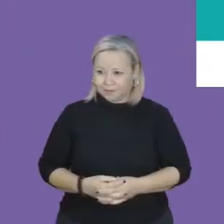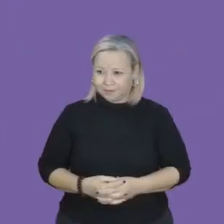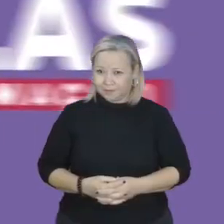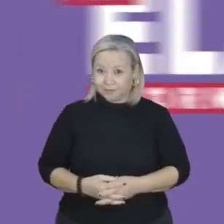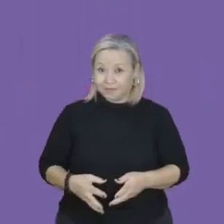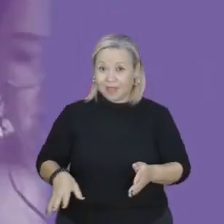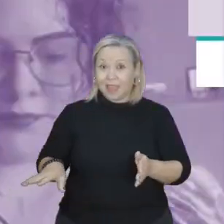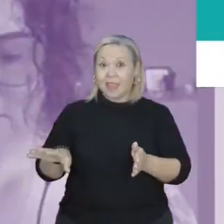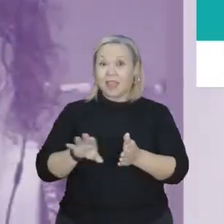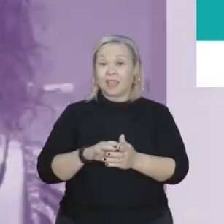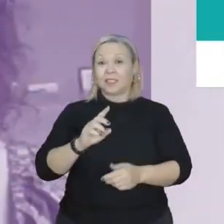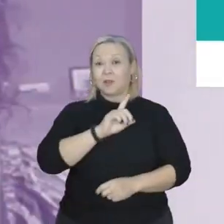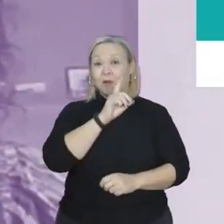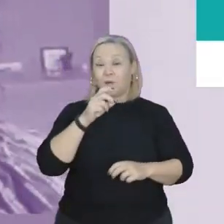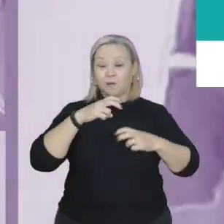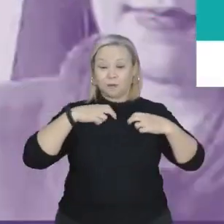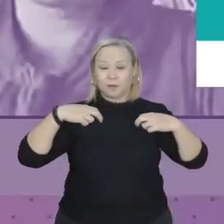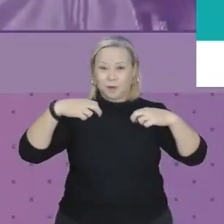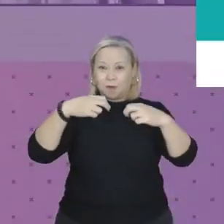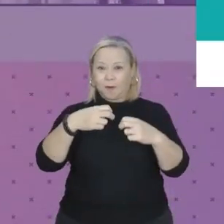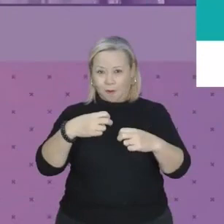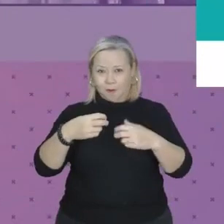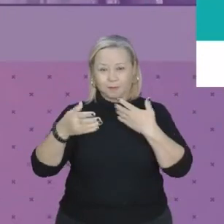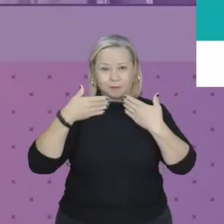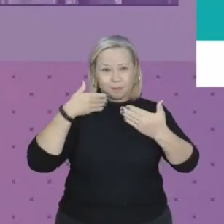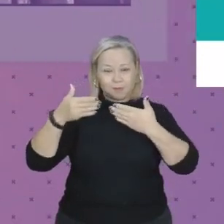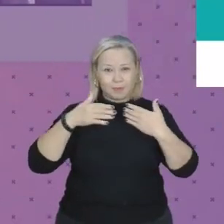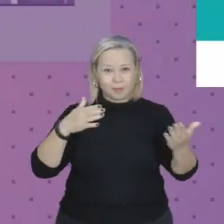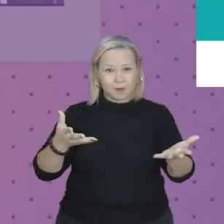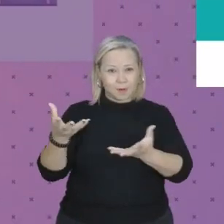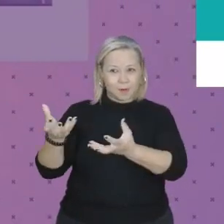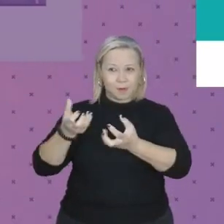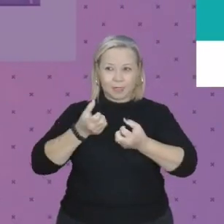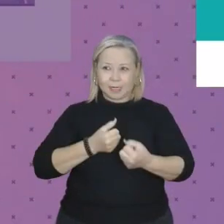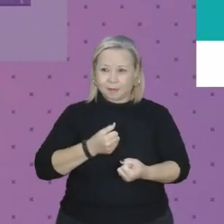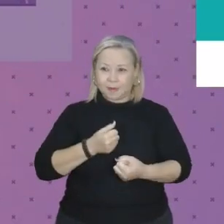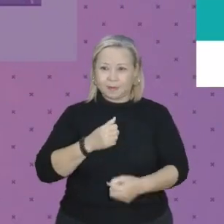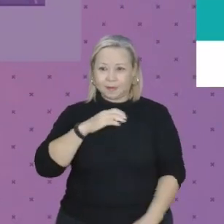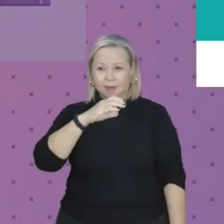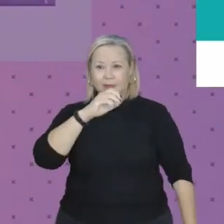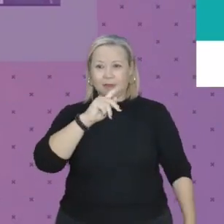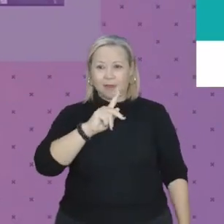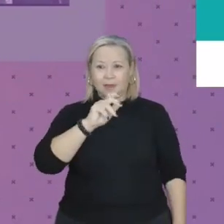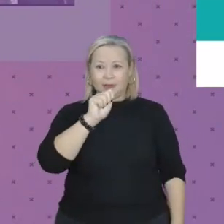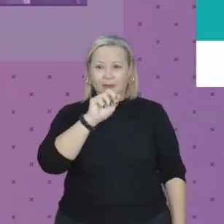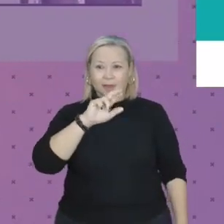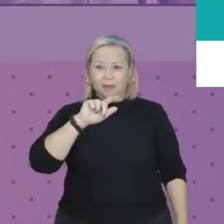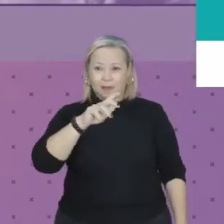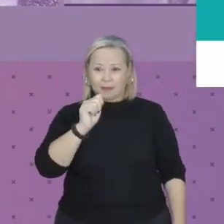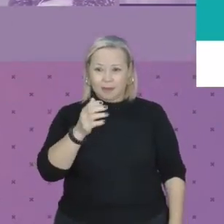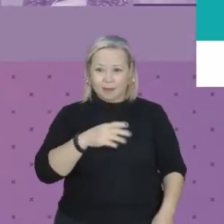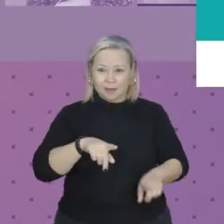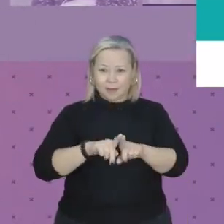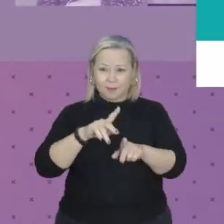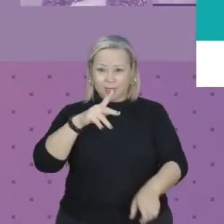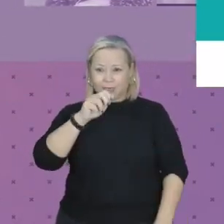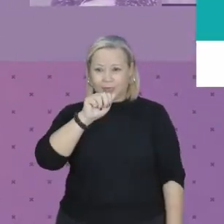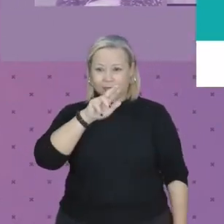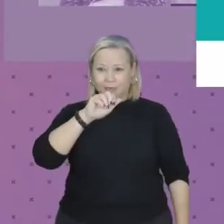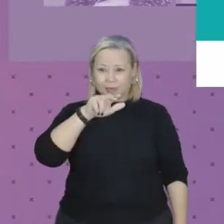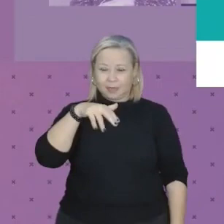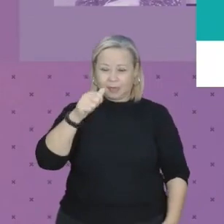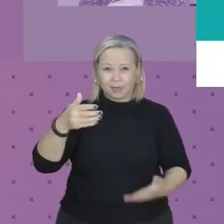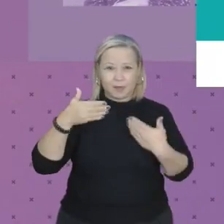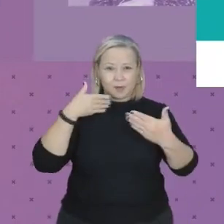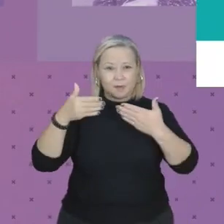Chegou o dia da roda de conversa. Hoje receberemos Carla Cose e Karina de Paula, que irão conversar